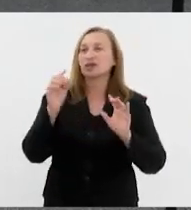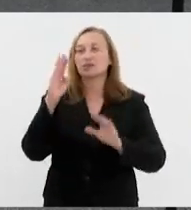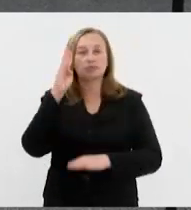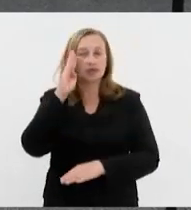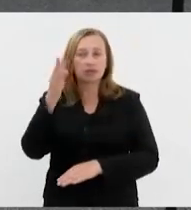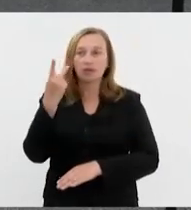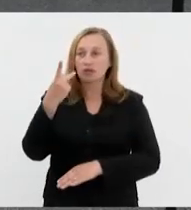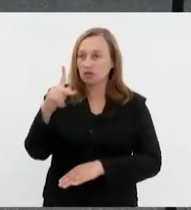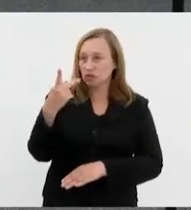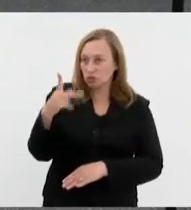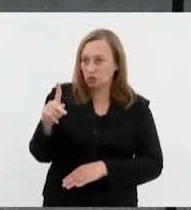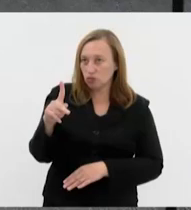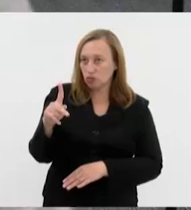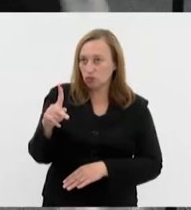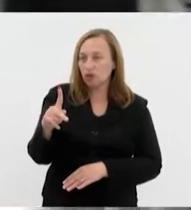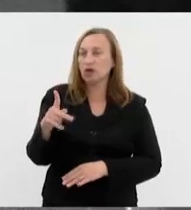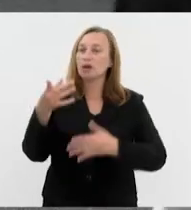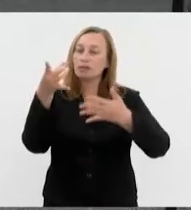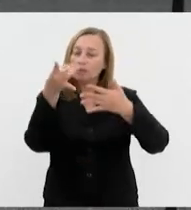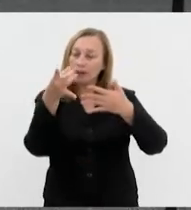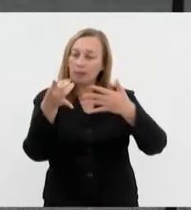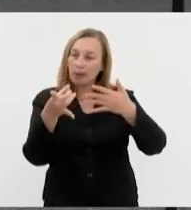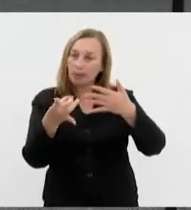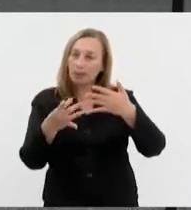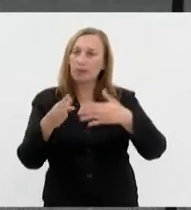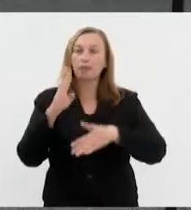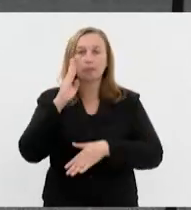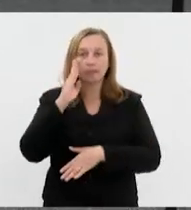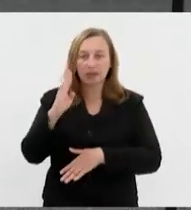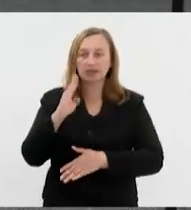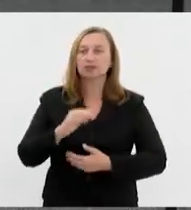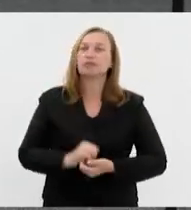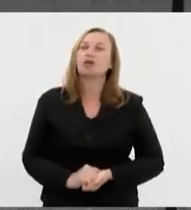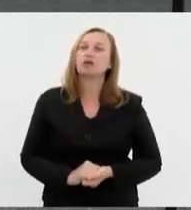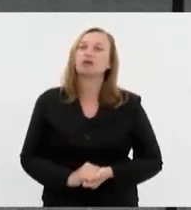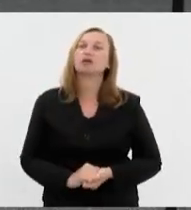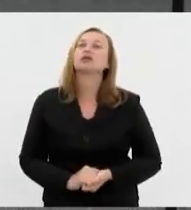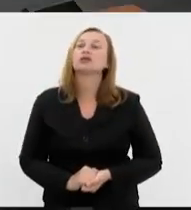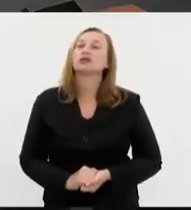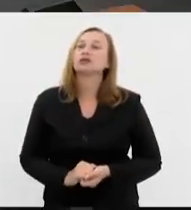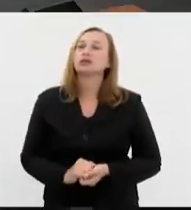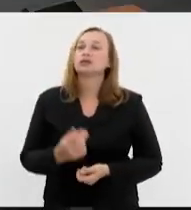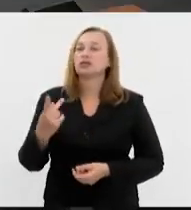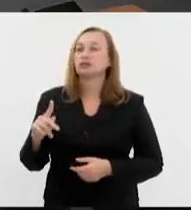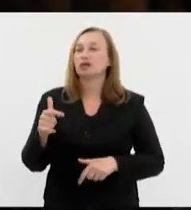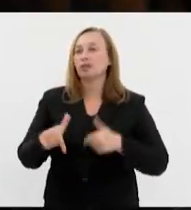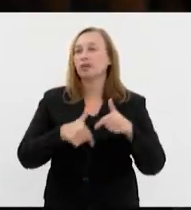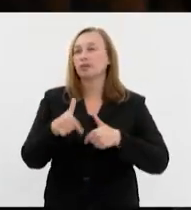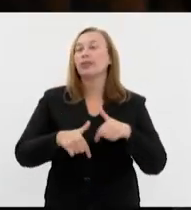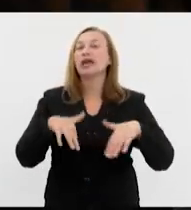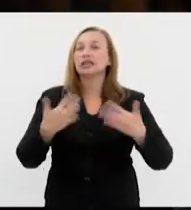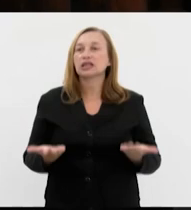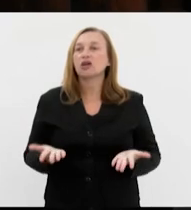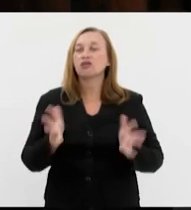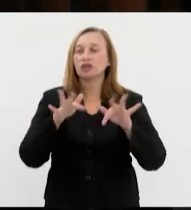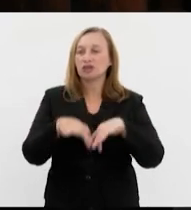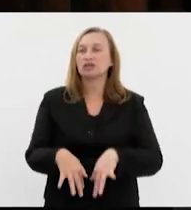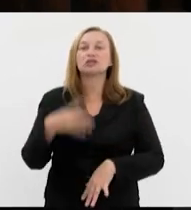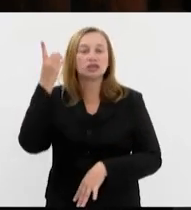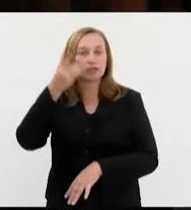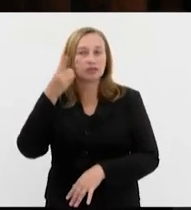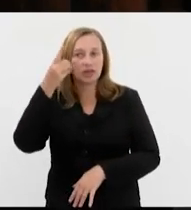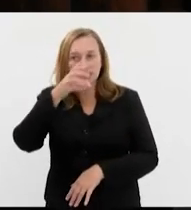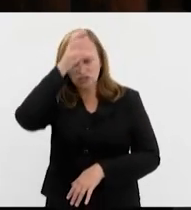essa que Vossa Excelência acentuou como sendo uma das prioritárias da vossa bancada. Então, eu concluo, deputada Tia Ju,